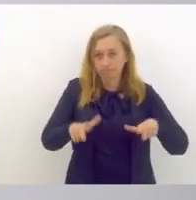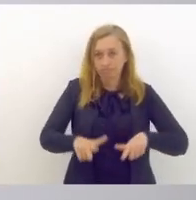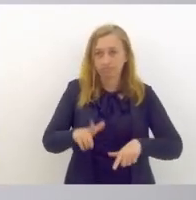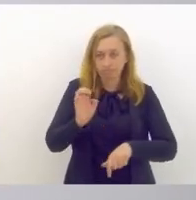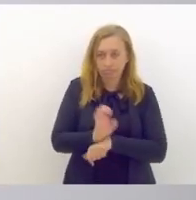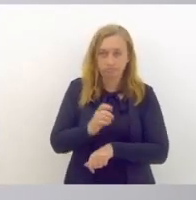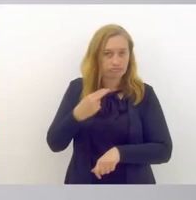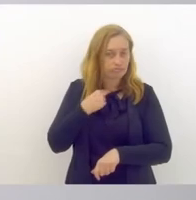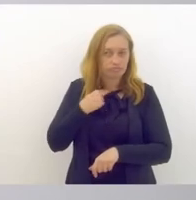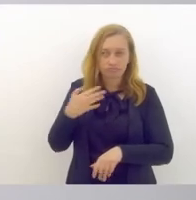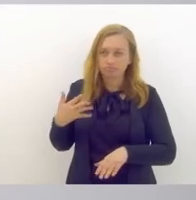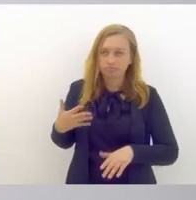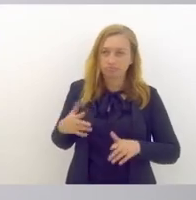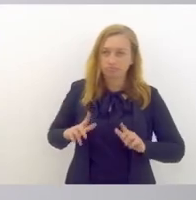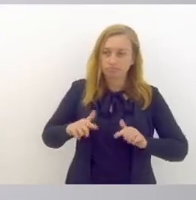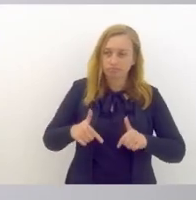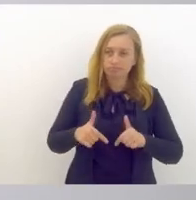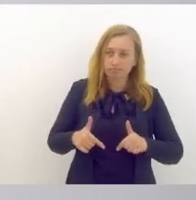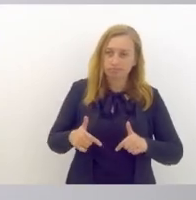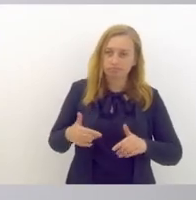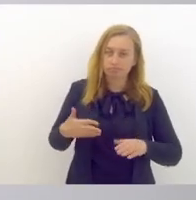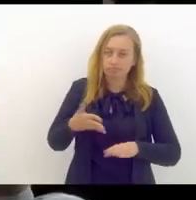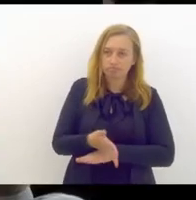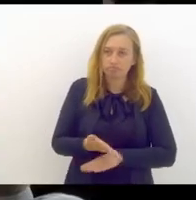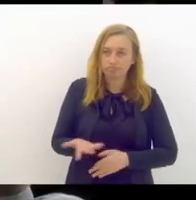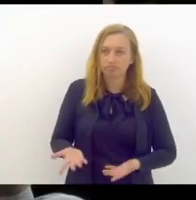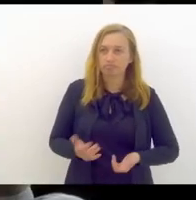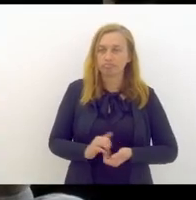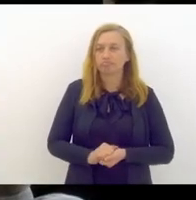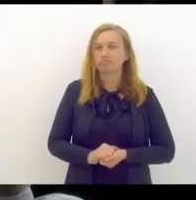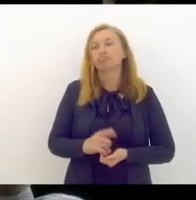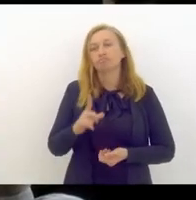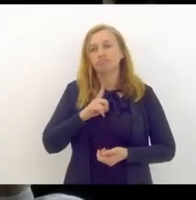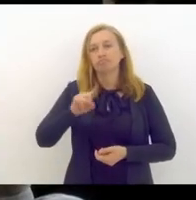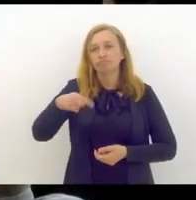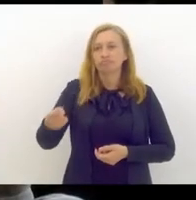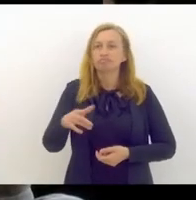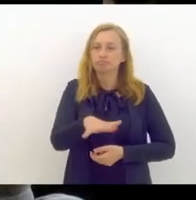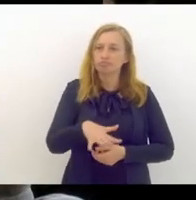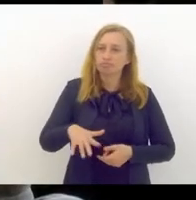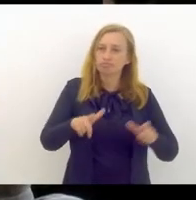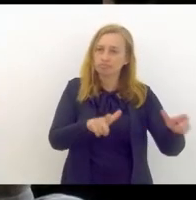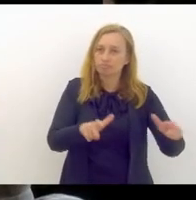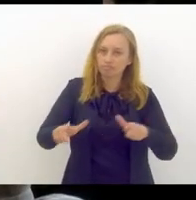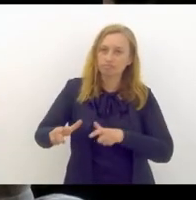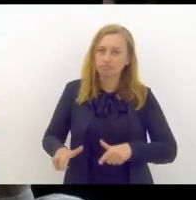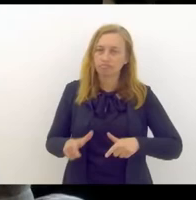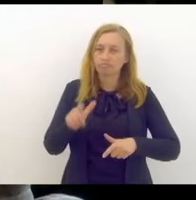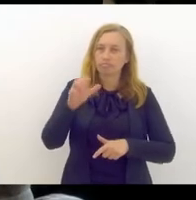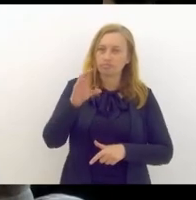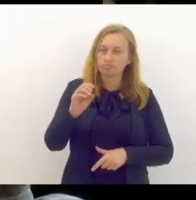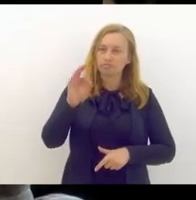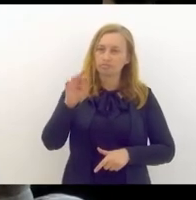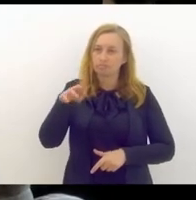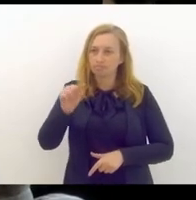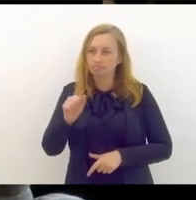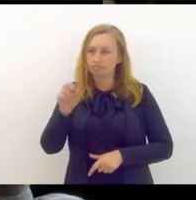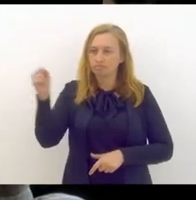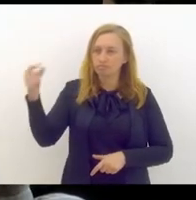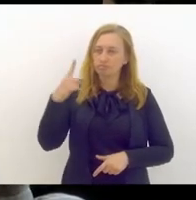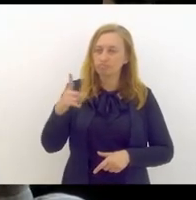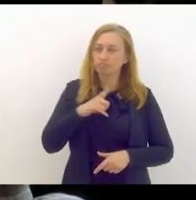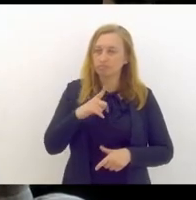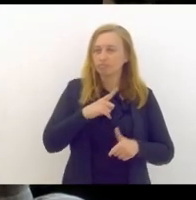chegar. Se fosse um parque, então, uma reserva. Tem outros lugares, por exemplo, Costa do Sol. A gente tem problemas ali de direito de propriedade e